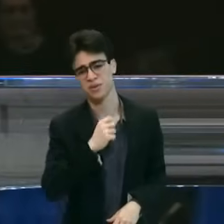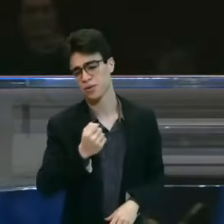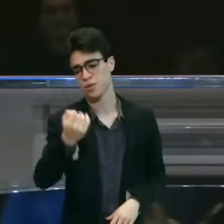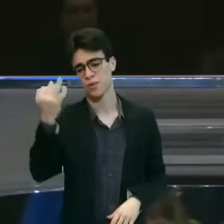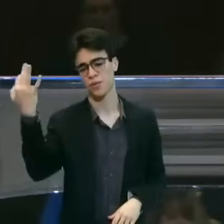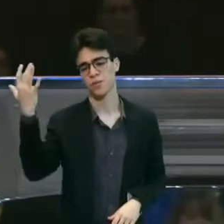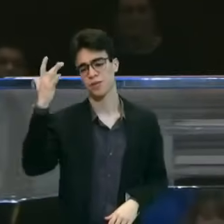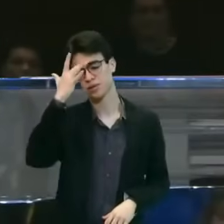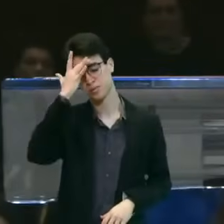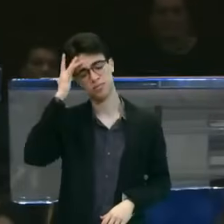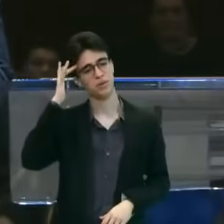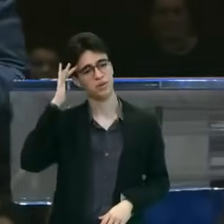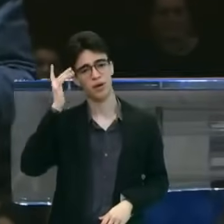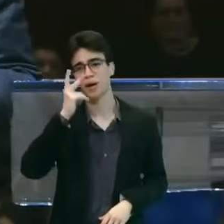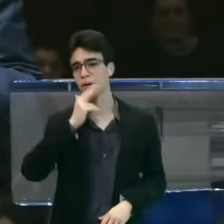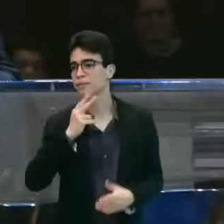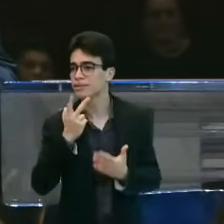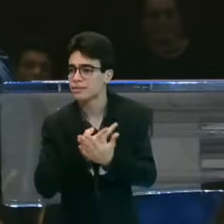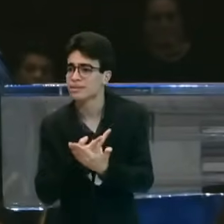na vida